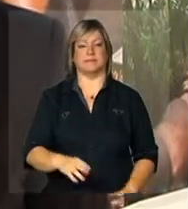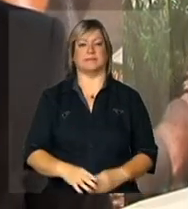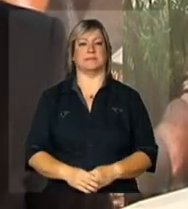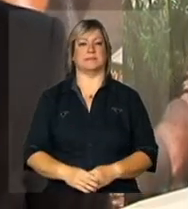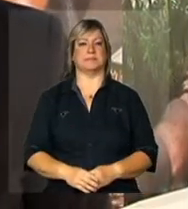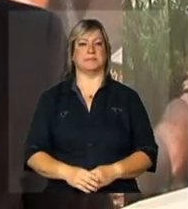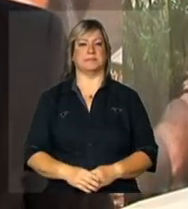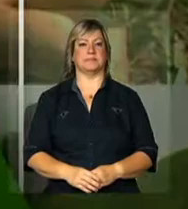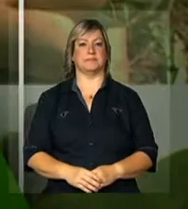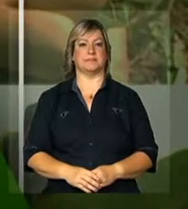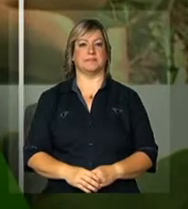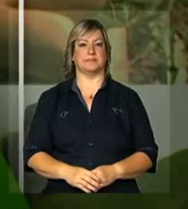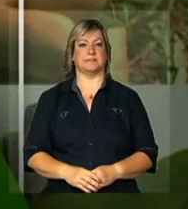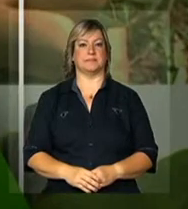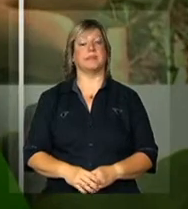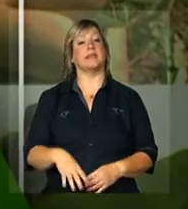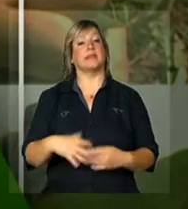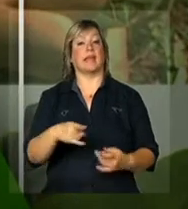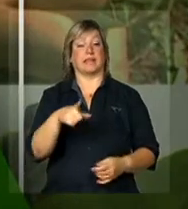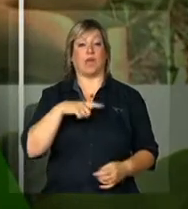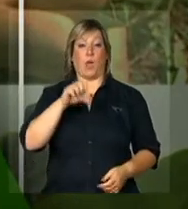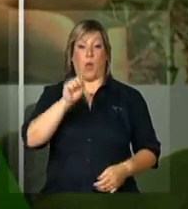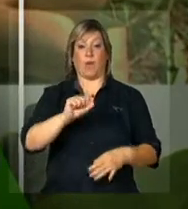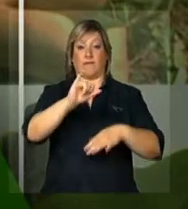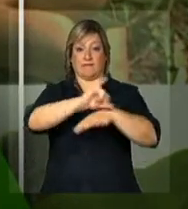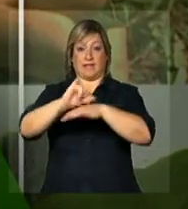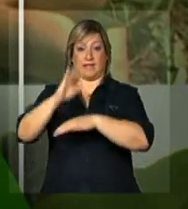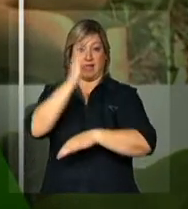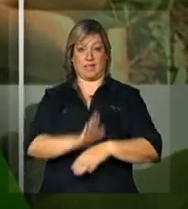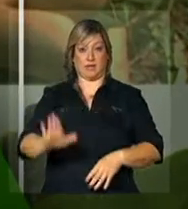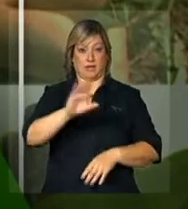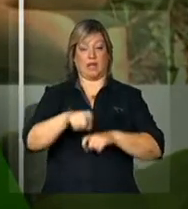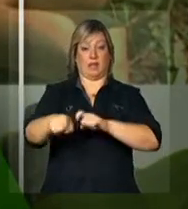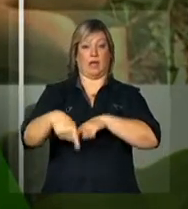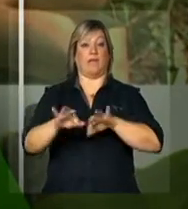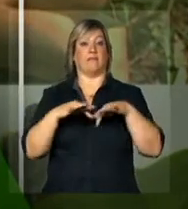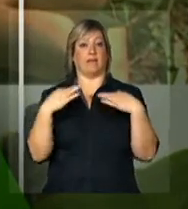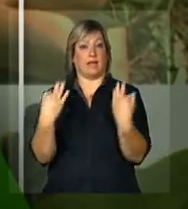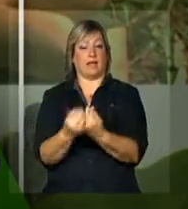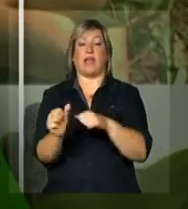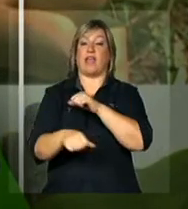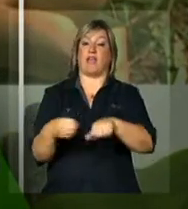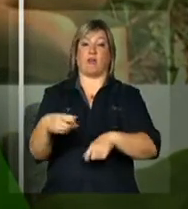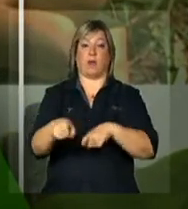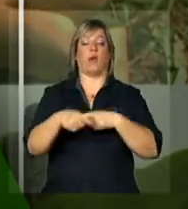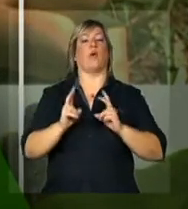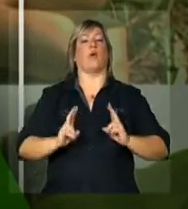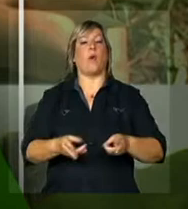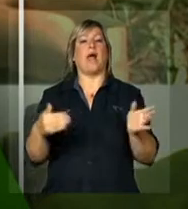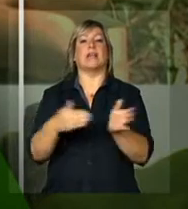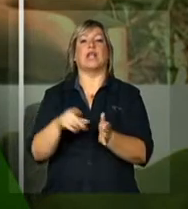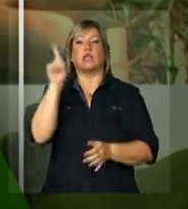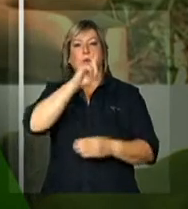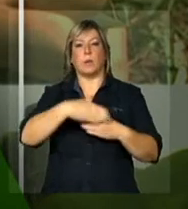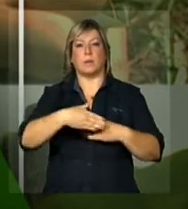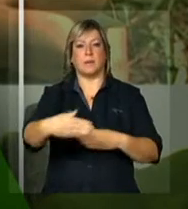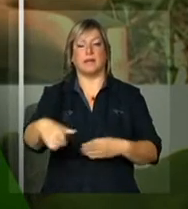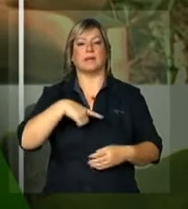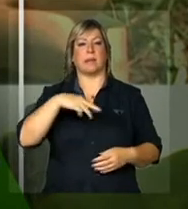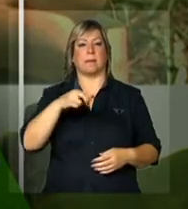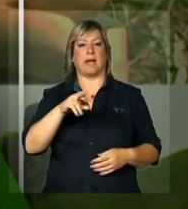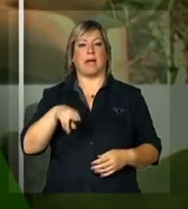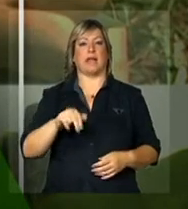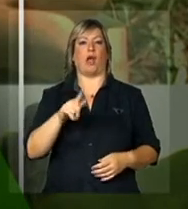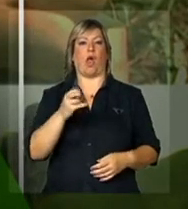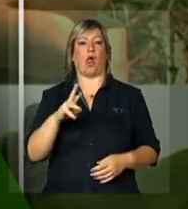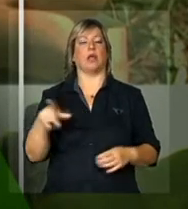www.mda.gov.br. E a 8ª Feira Nacional da Agricultura Familiar e Reforma Agrária continua até domingo, na Marina da Glória,